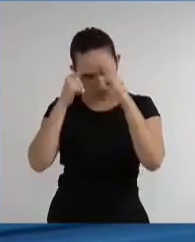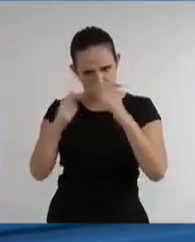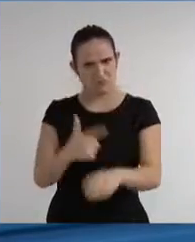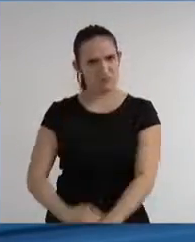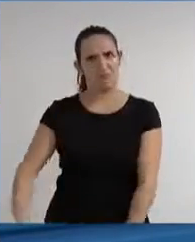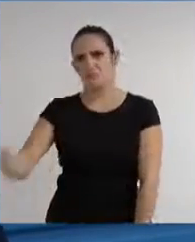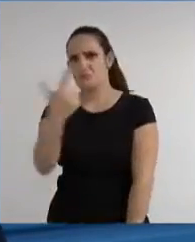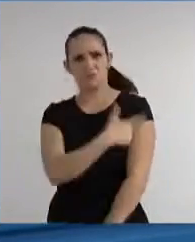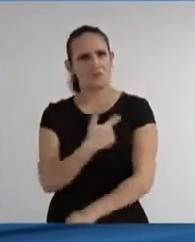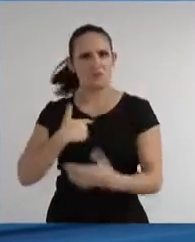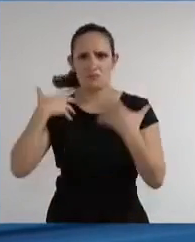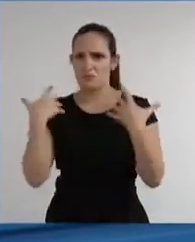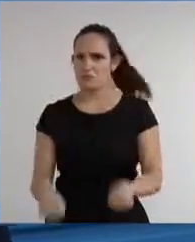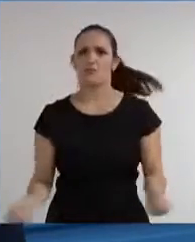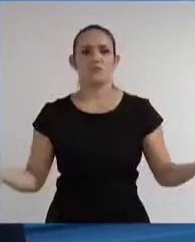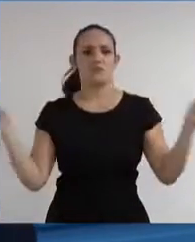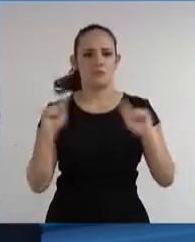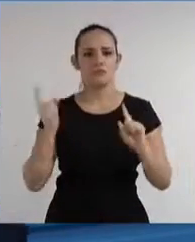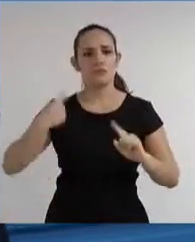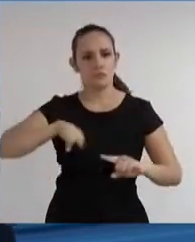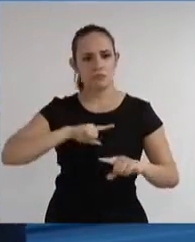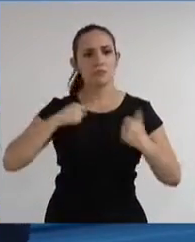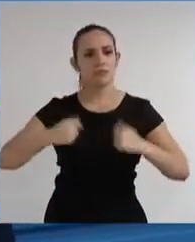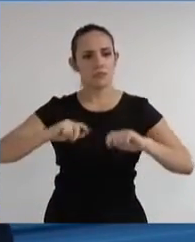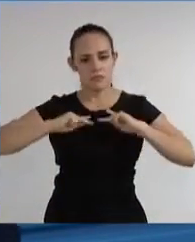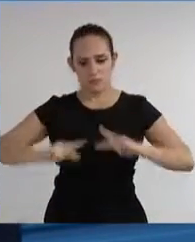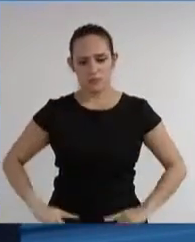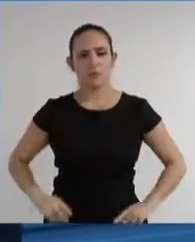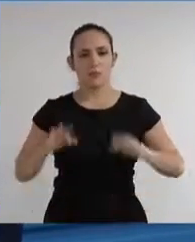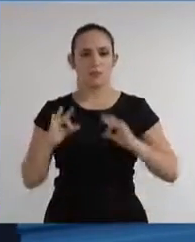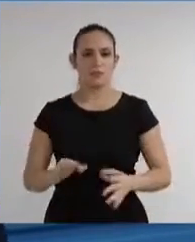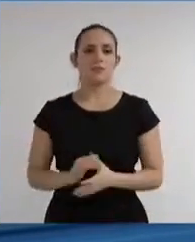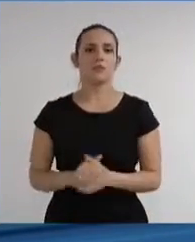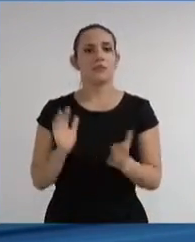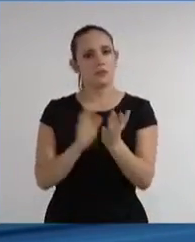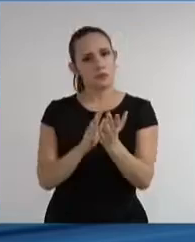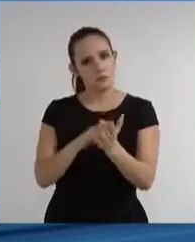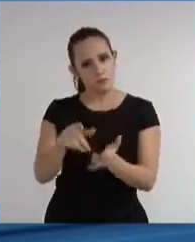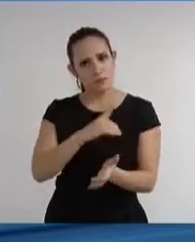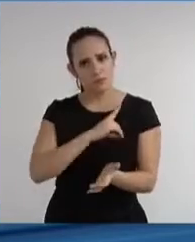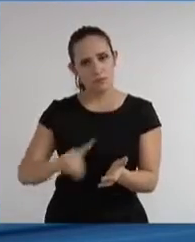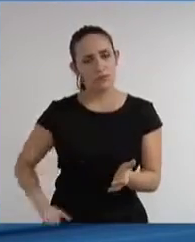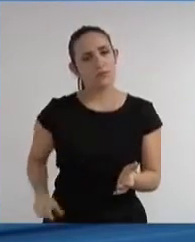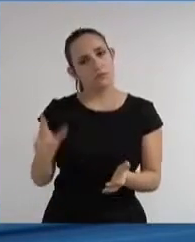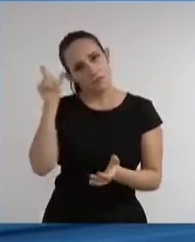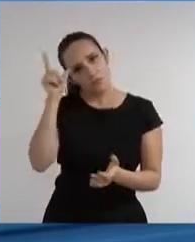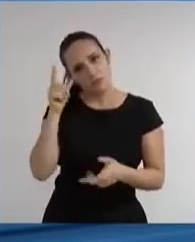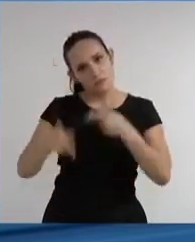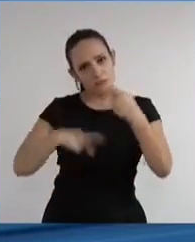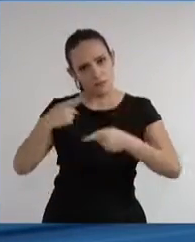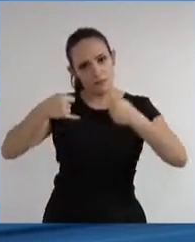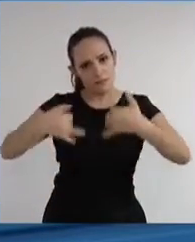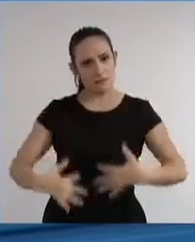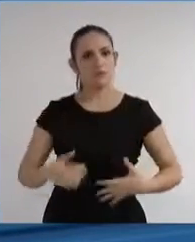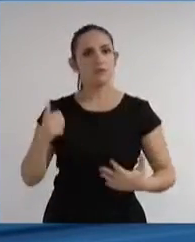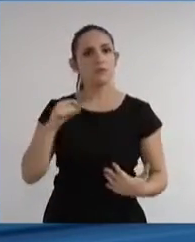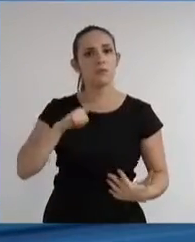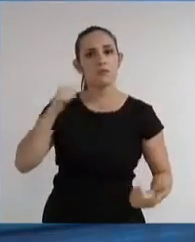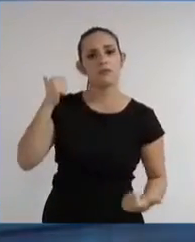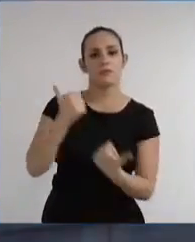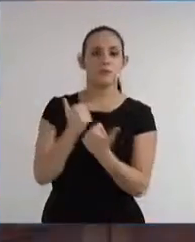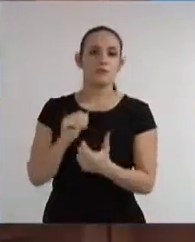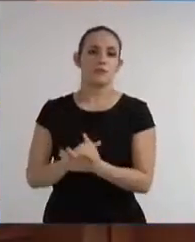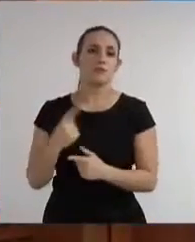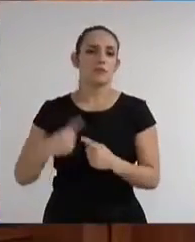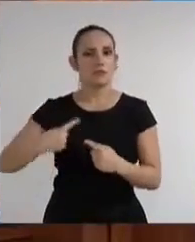é inadmissível. E nós temos que nos posicionar a respeito disso. Parabéns pela manifestação de Vossa Excelência, tem todo o nosso apoio,